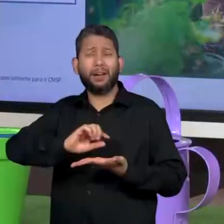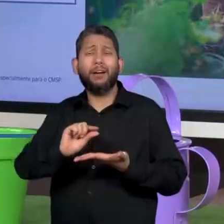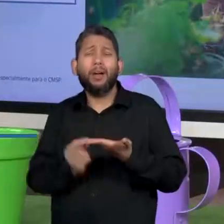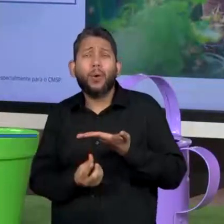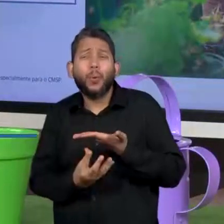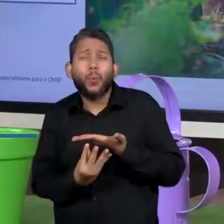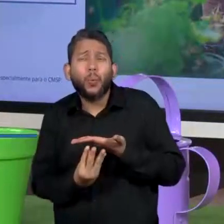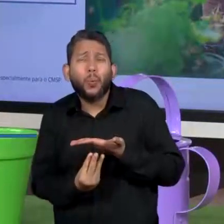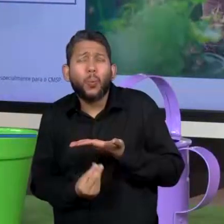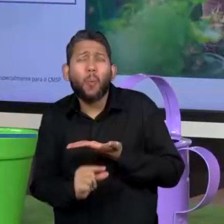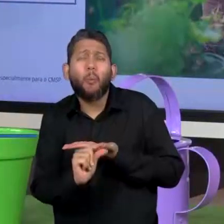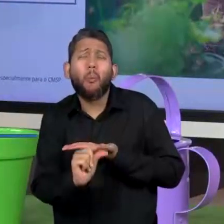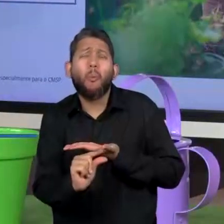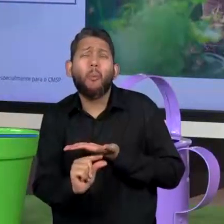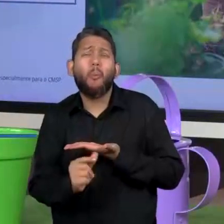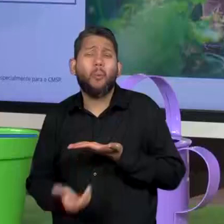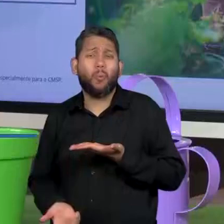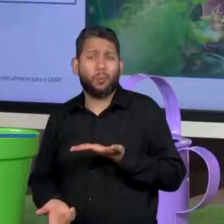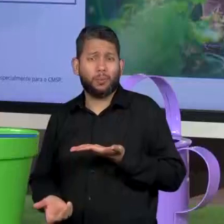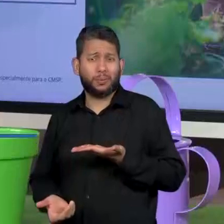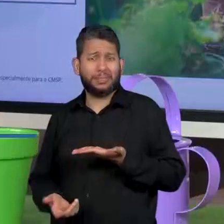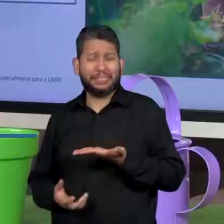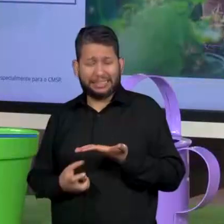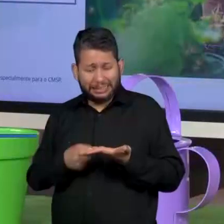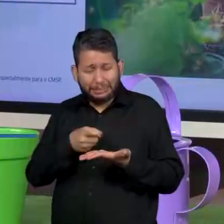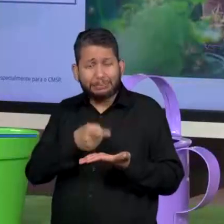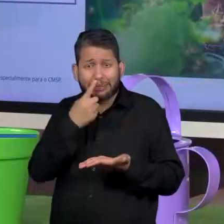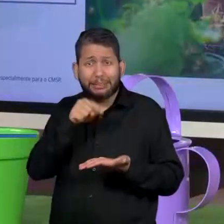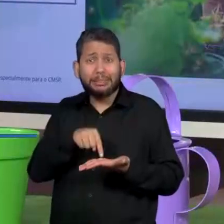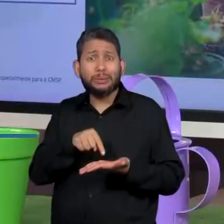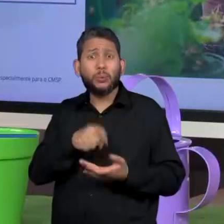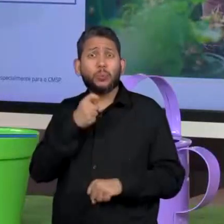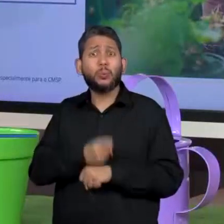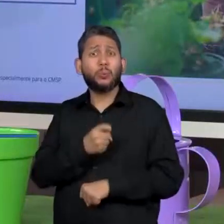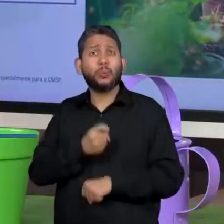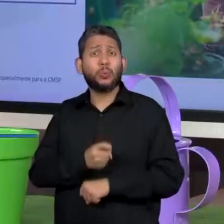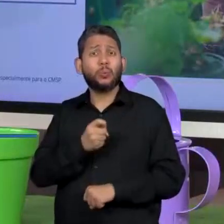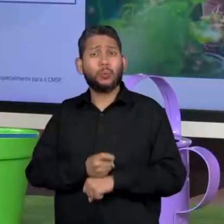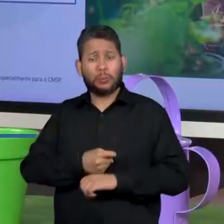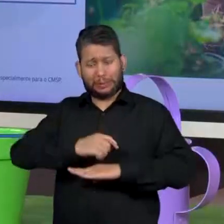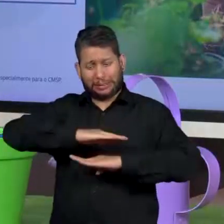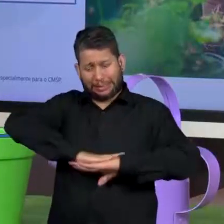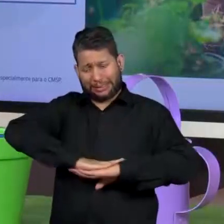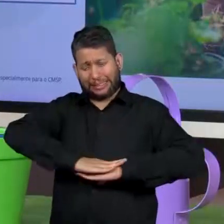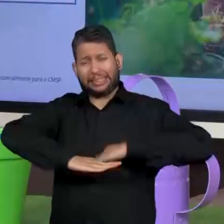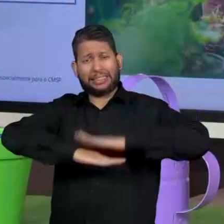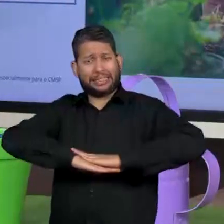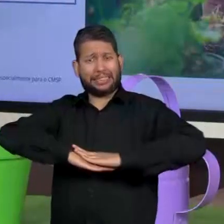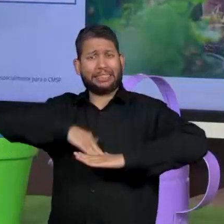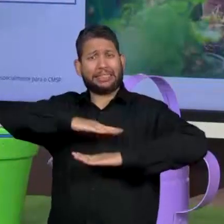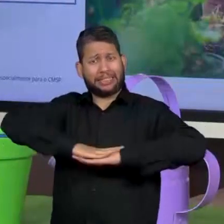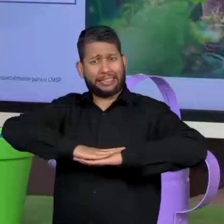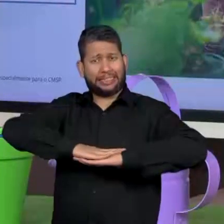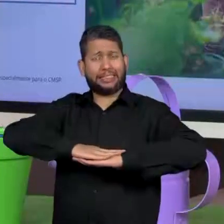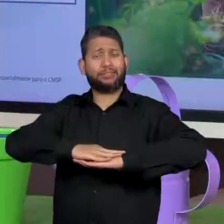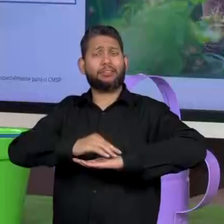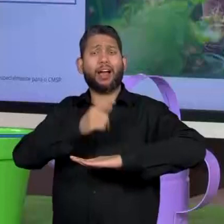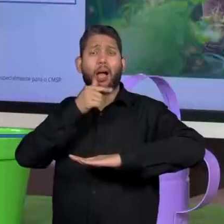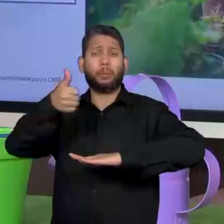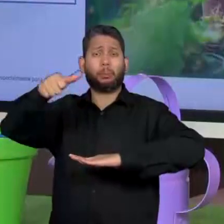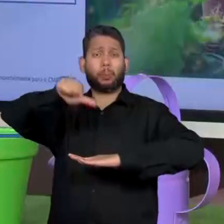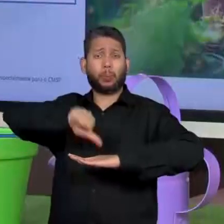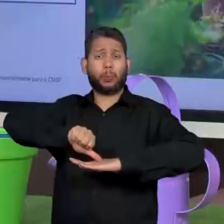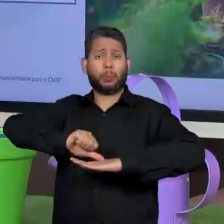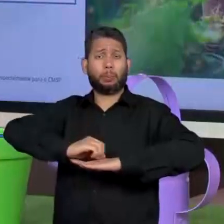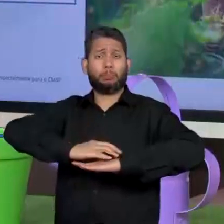muito firme um no outro e aí não tem esse espaço poroso para que o ar circule, não é? Para que a